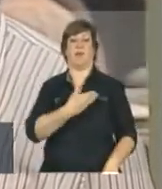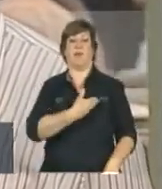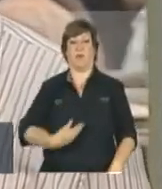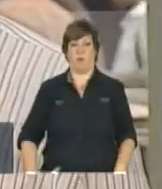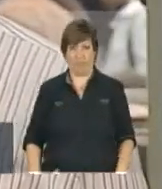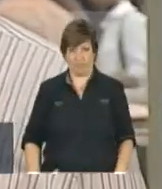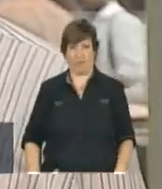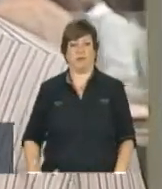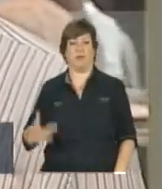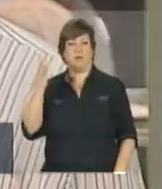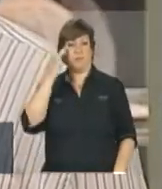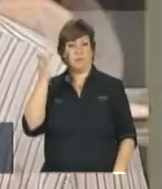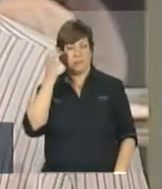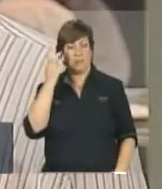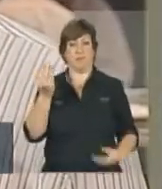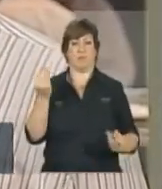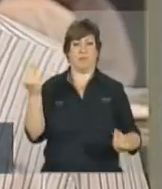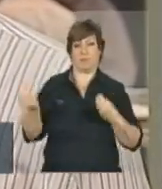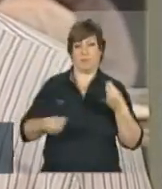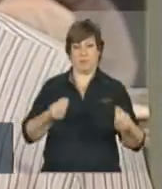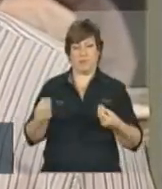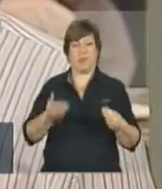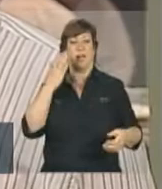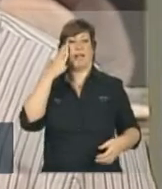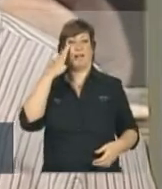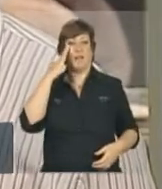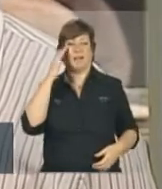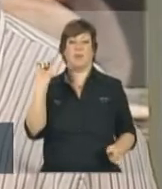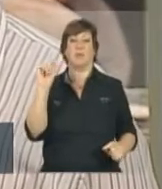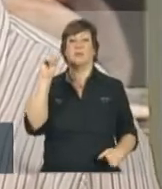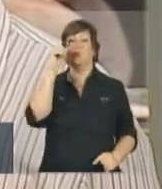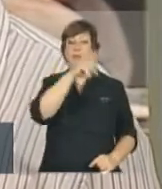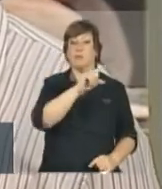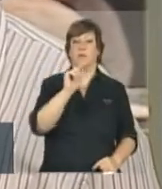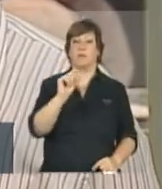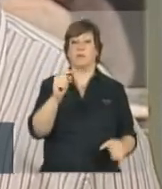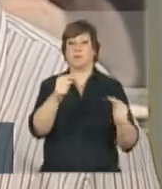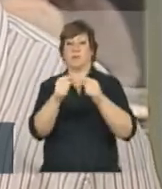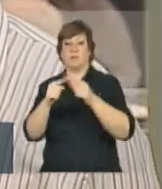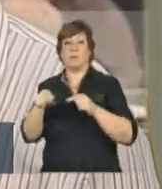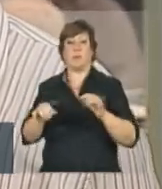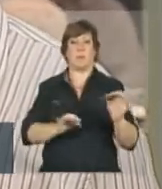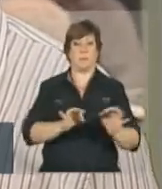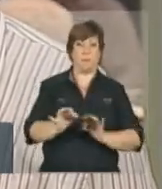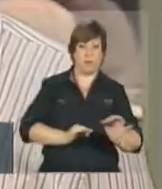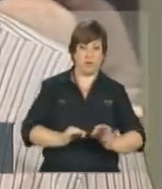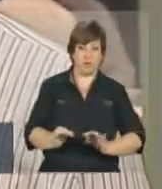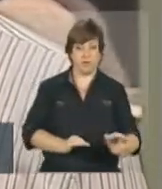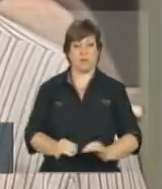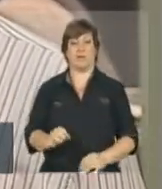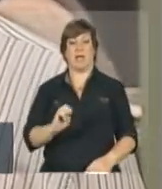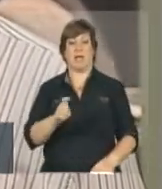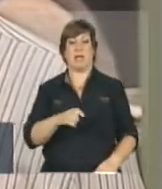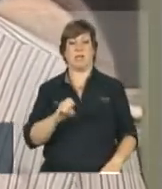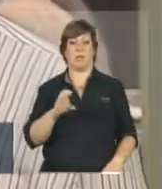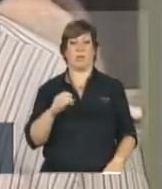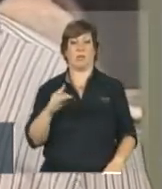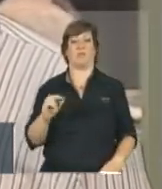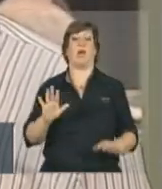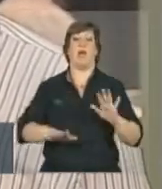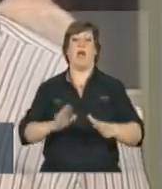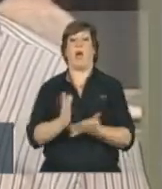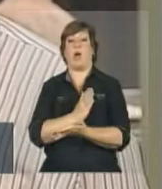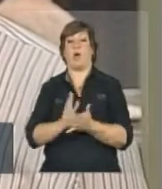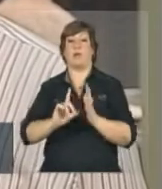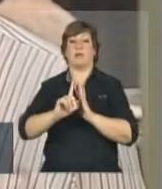governo flexibilidade em entender as dificuldades de adequação do projeto executivo, de algumas demoras